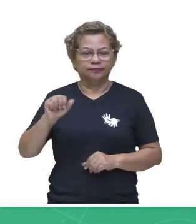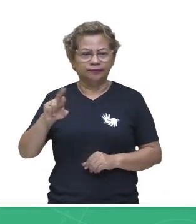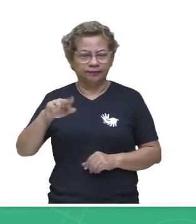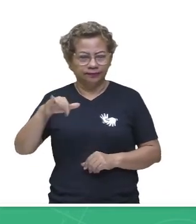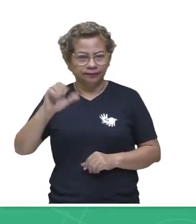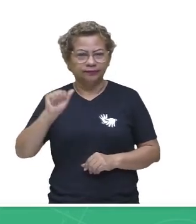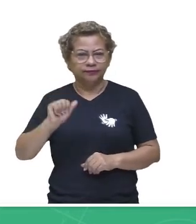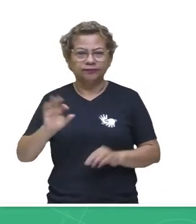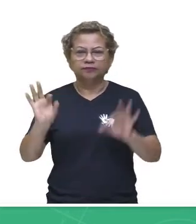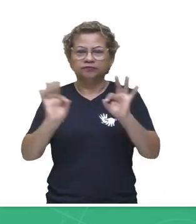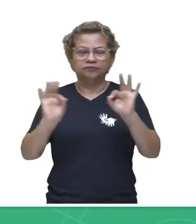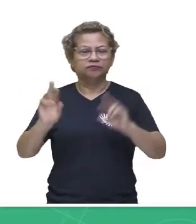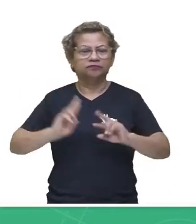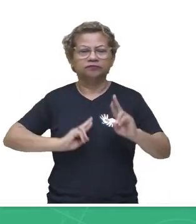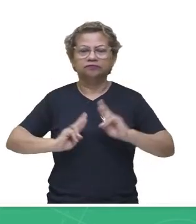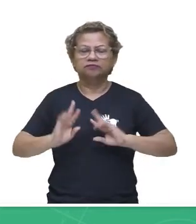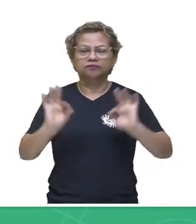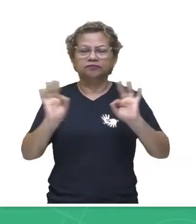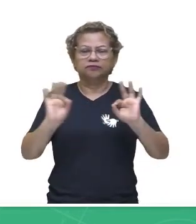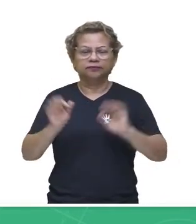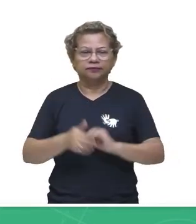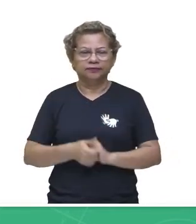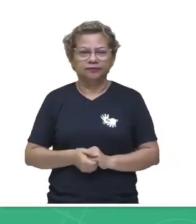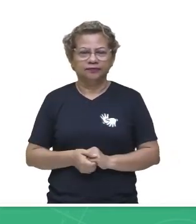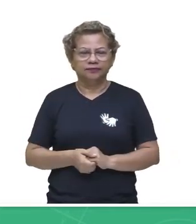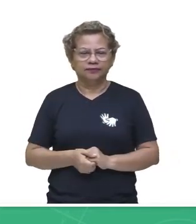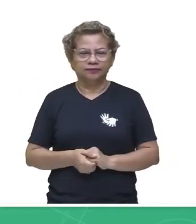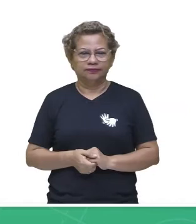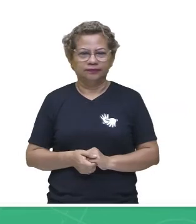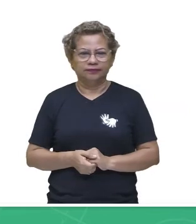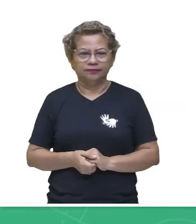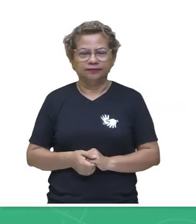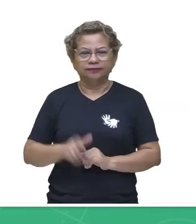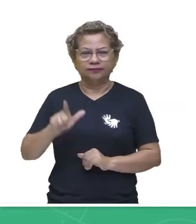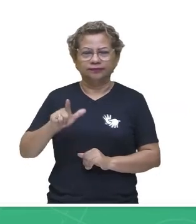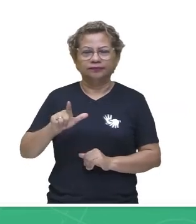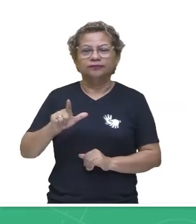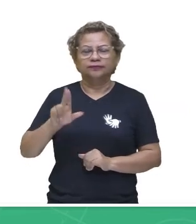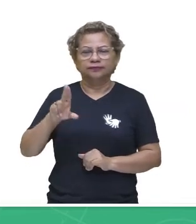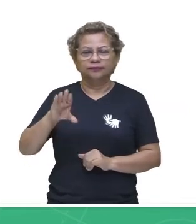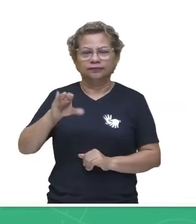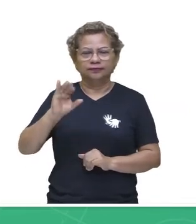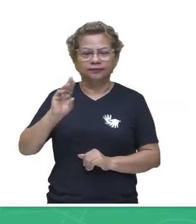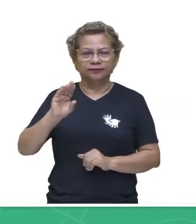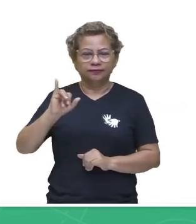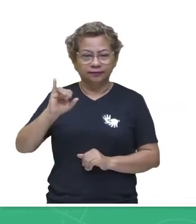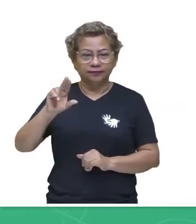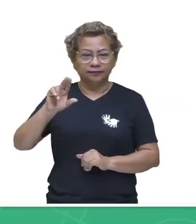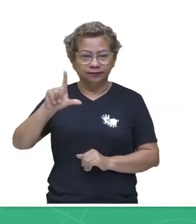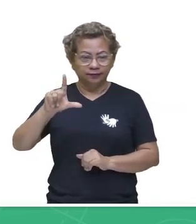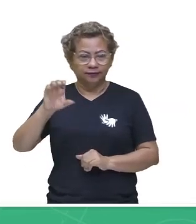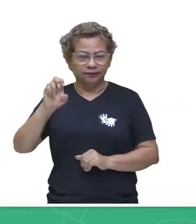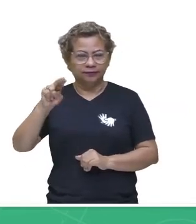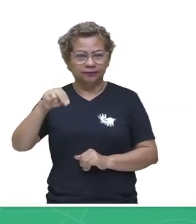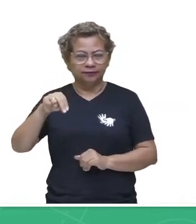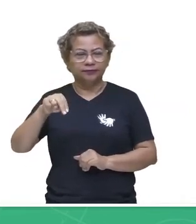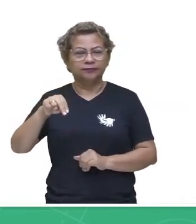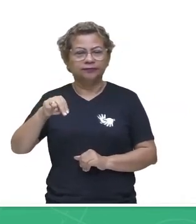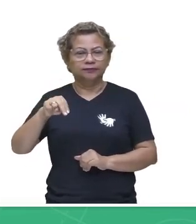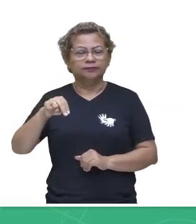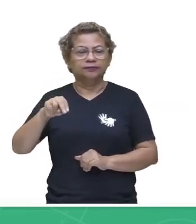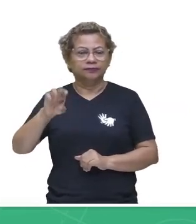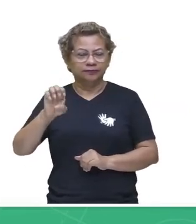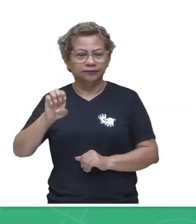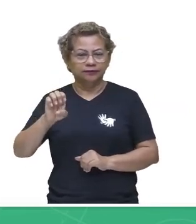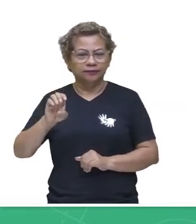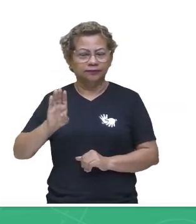não respondeu, Maria. A Lucilene trouxe a alternativa B. O Alisson trouxe a alternativa D. Então, vamos trabalhar